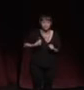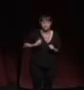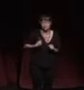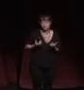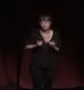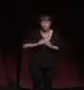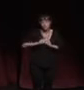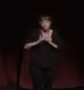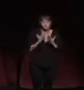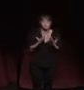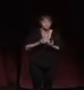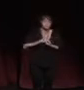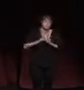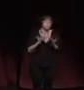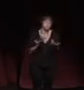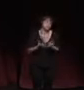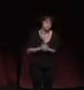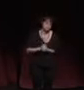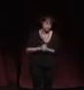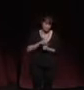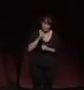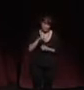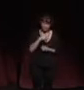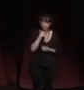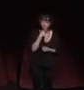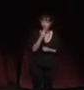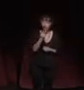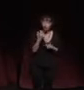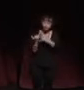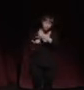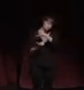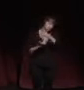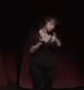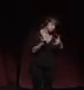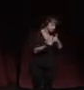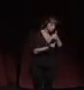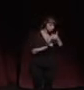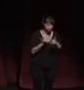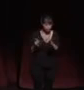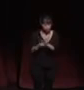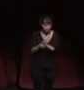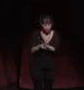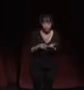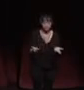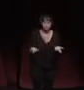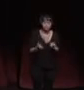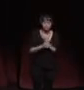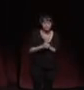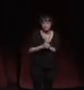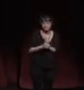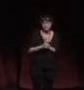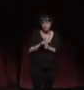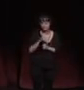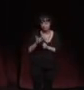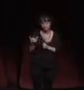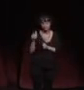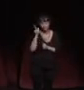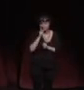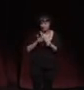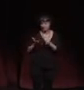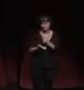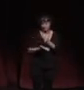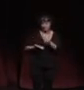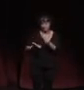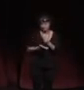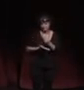Se nós perdemos logo no início essa voz em relação ao jogo, diretamente não vai ser estruturada a base